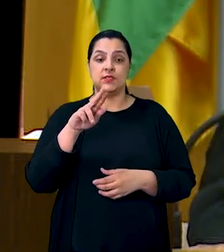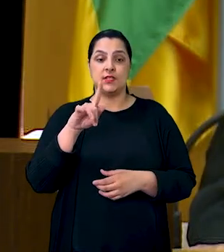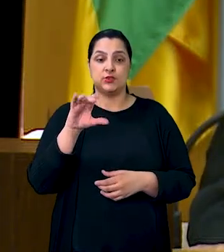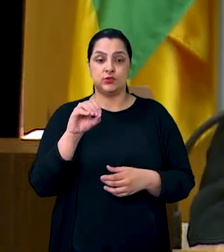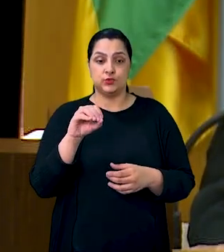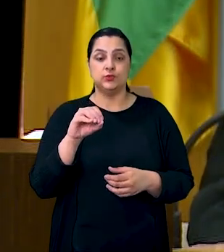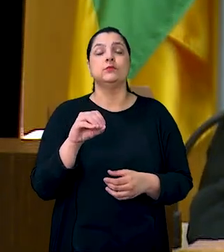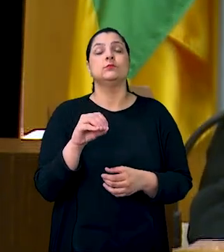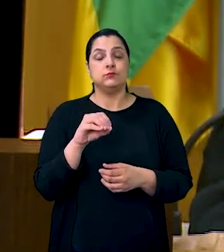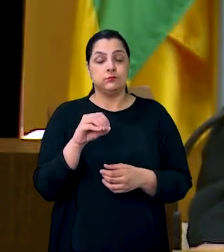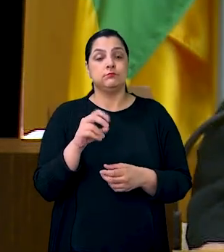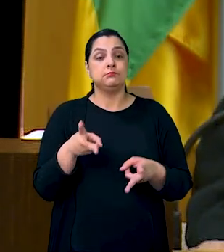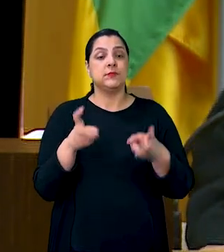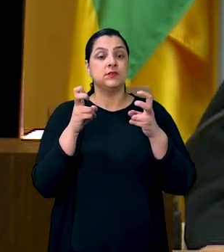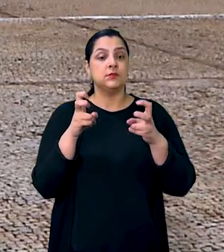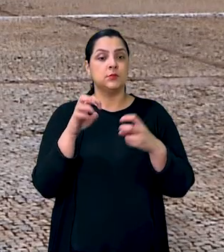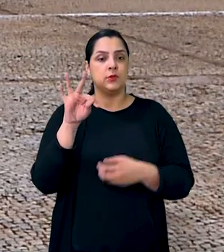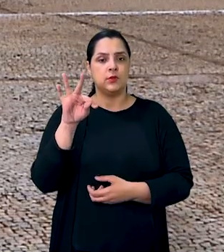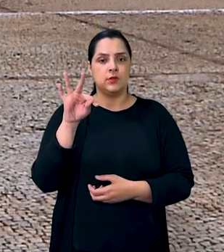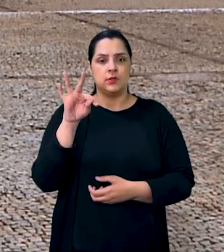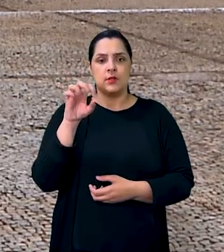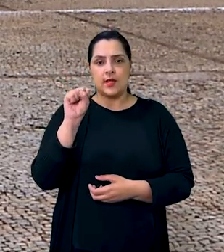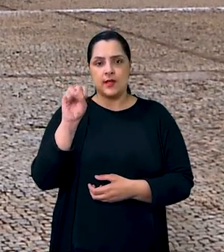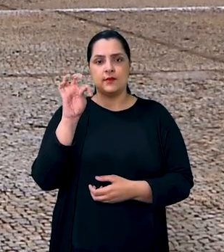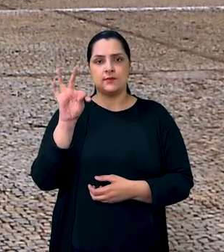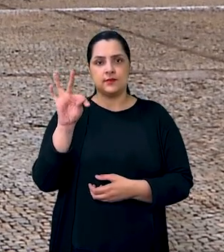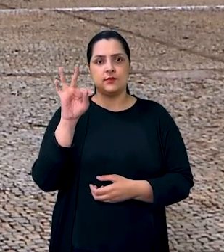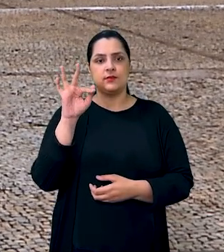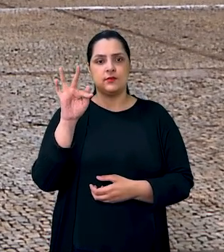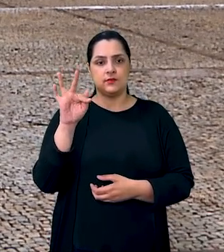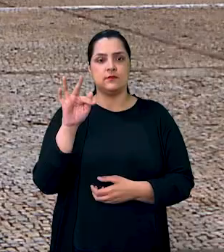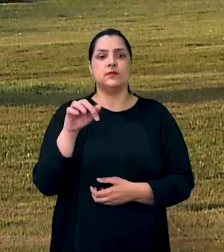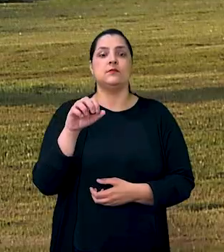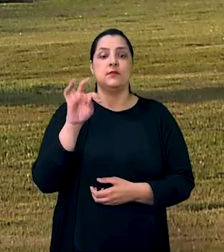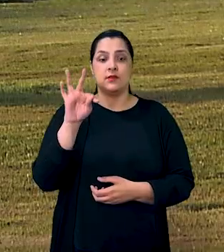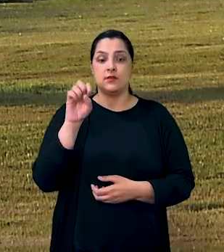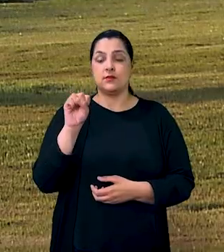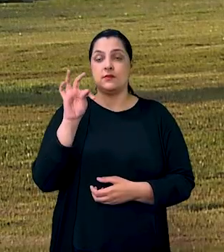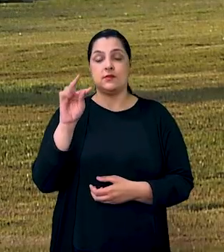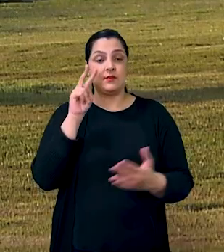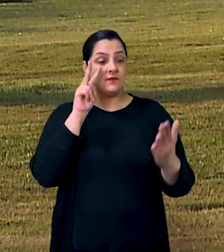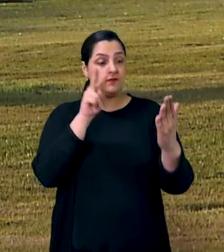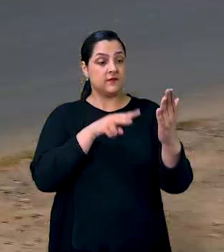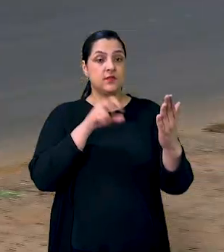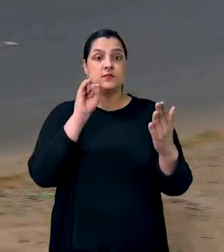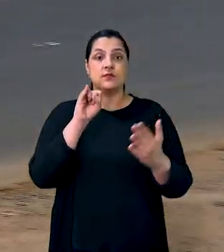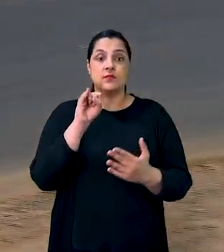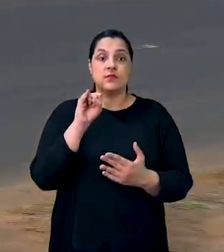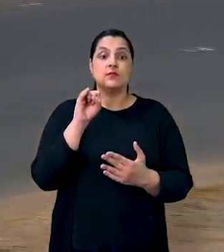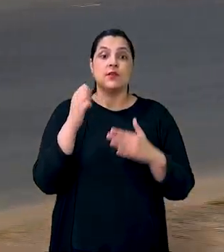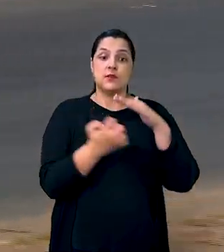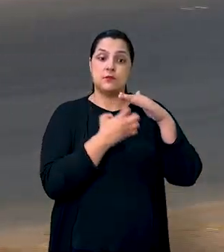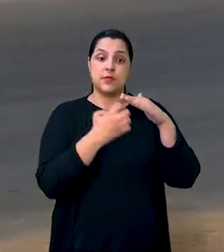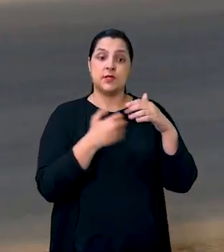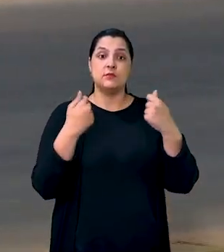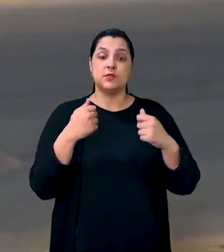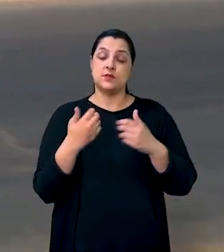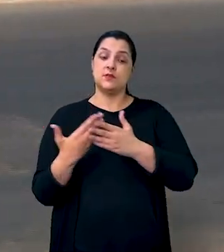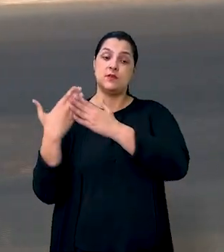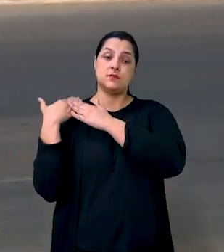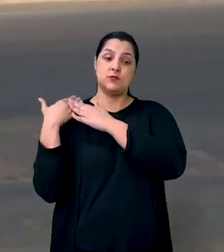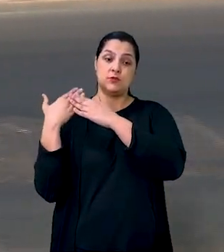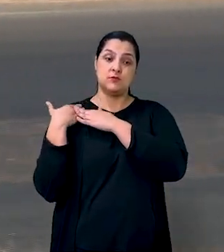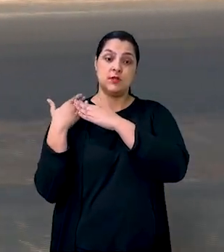Sérgio Martins, observou que tanto o Supremo Tribunal Federal quanto o TST consideram que o empregador deve